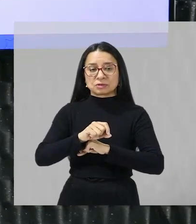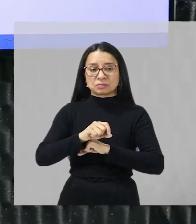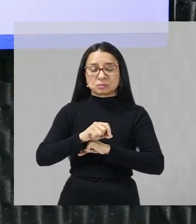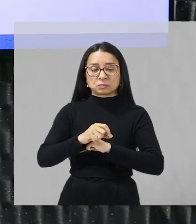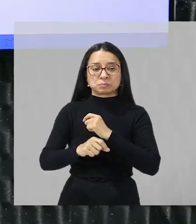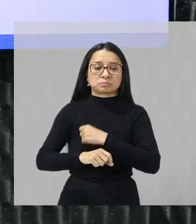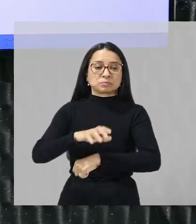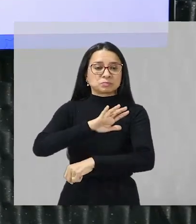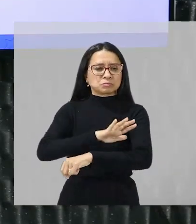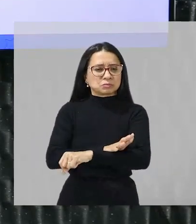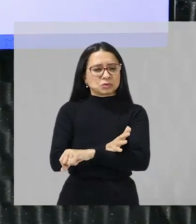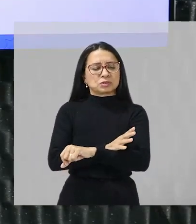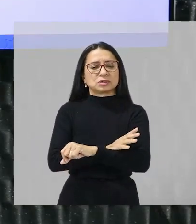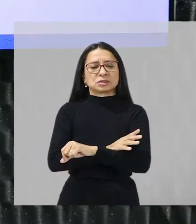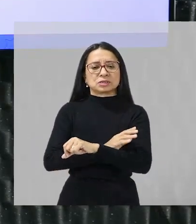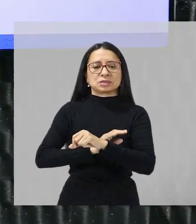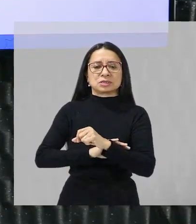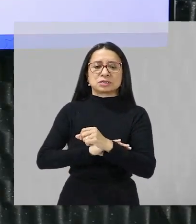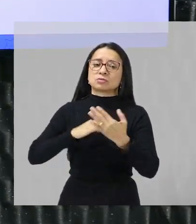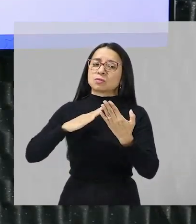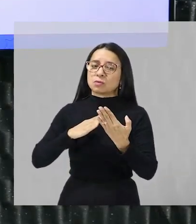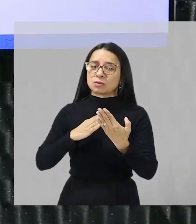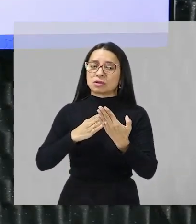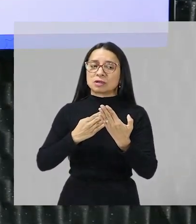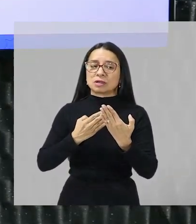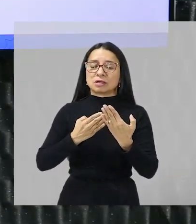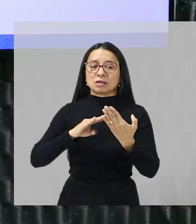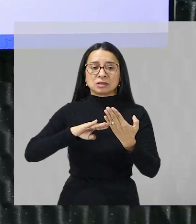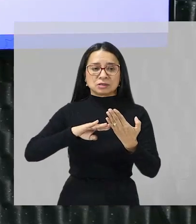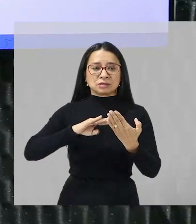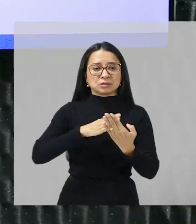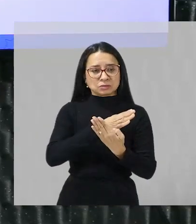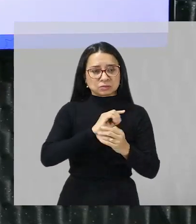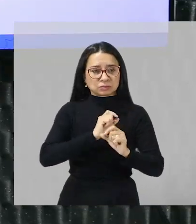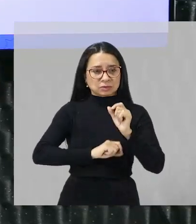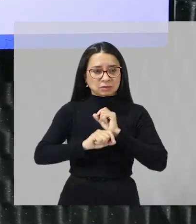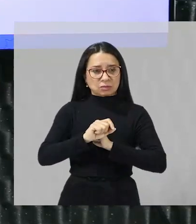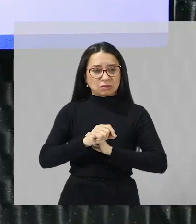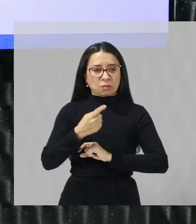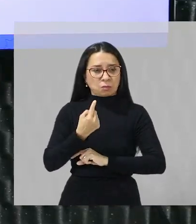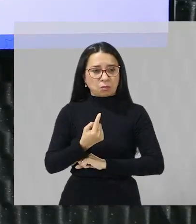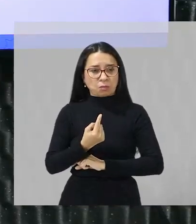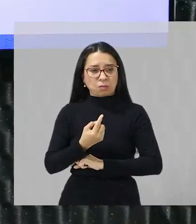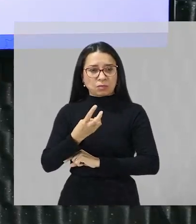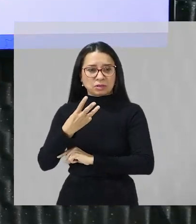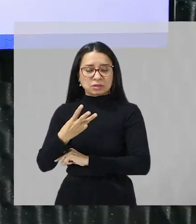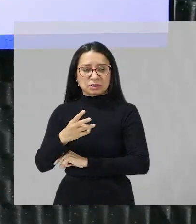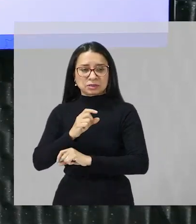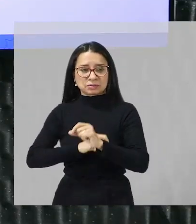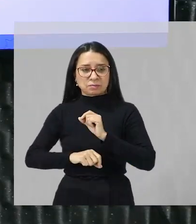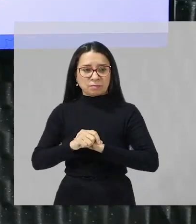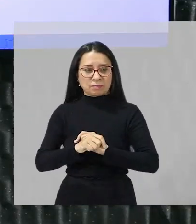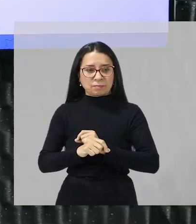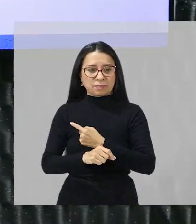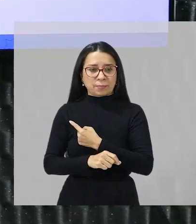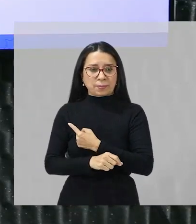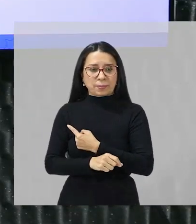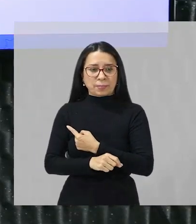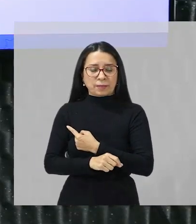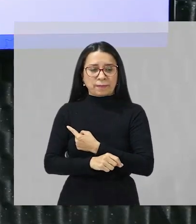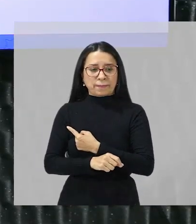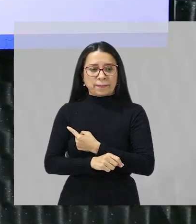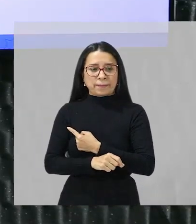Letra C. O reconhecimento das diferentes masculinidades. Agora sim, a gente tem uma opção que faz